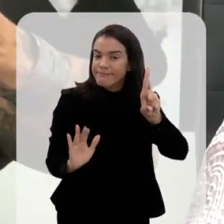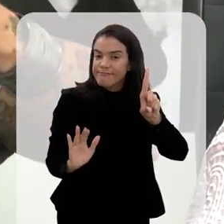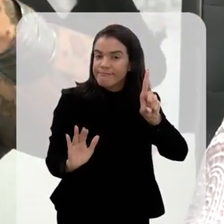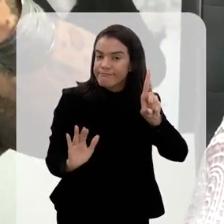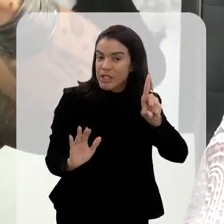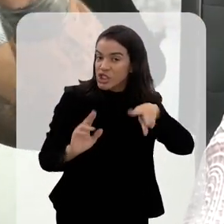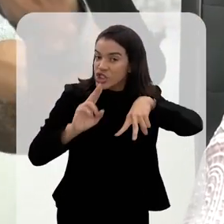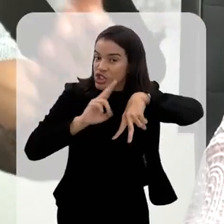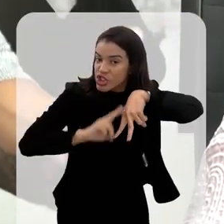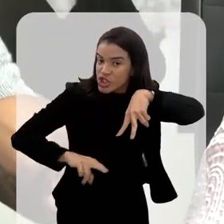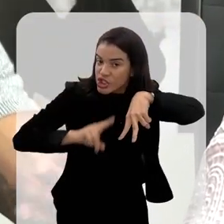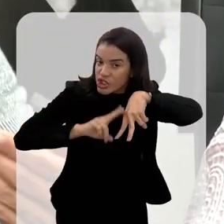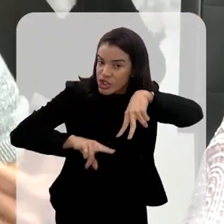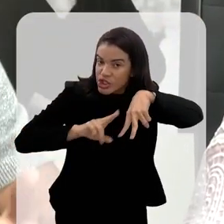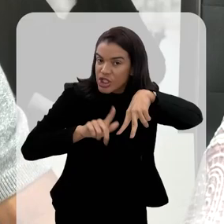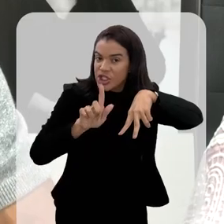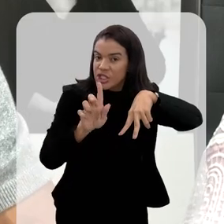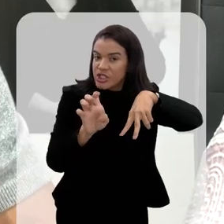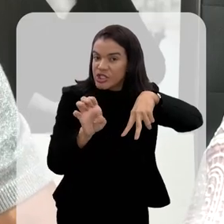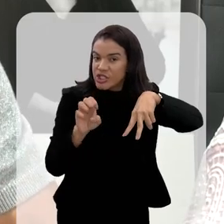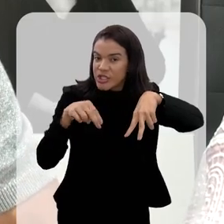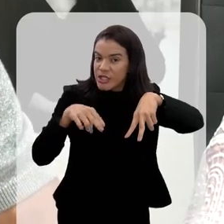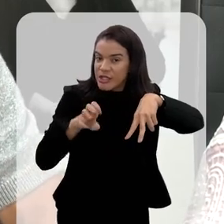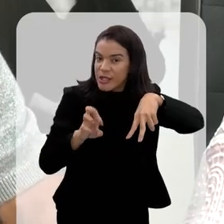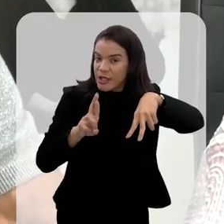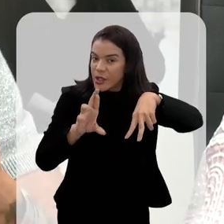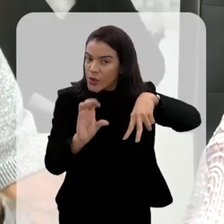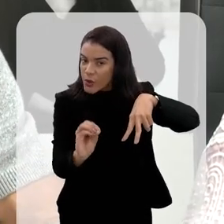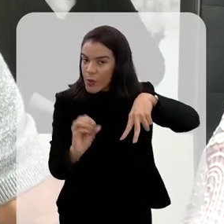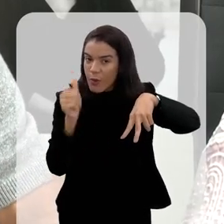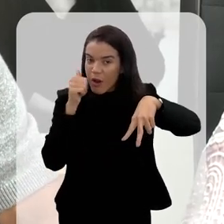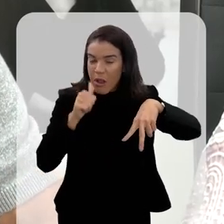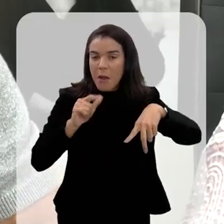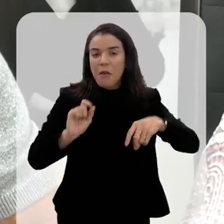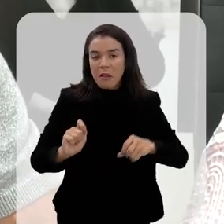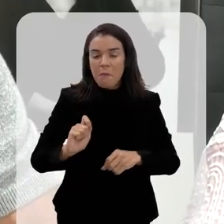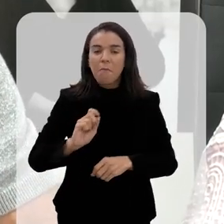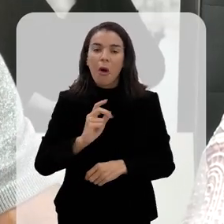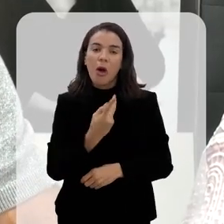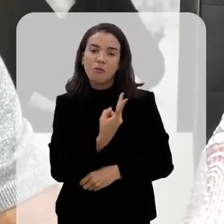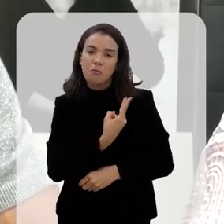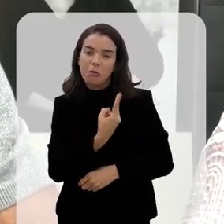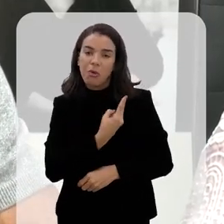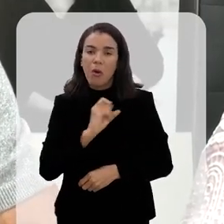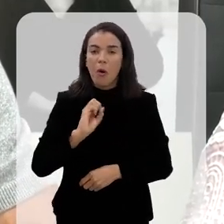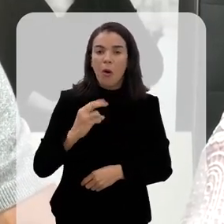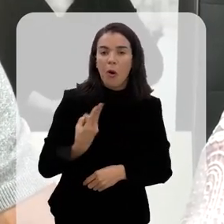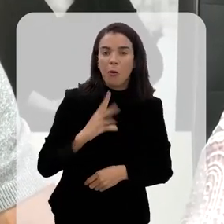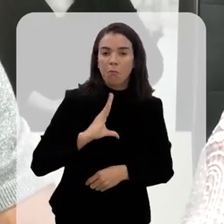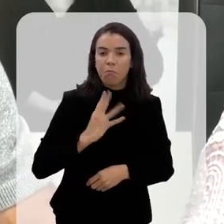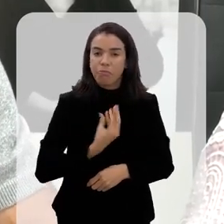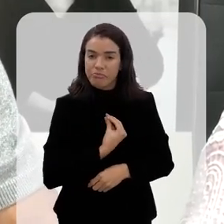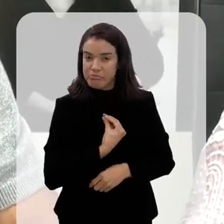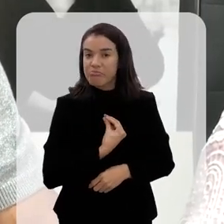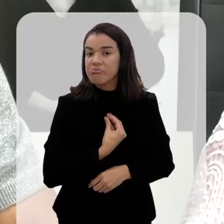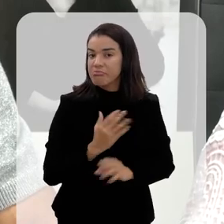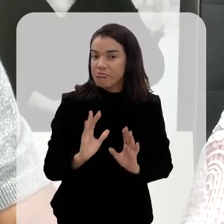ou enfim, no gênero mulher, né? Sim. Que a gente conta aí com travestis e mulheres trans também, né?